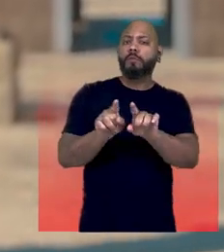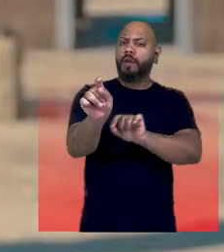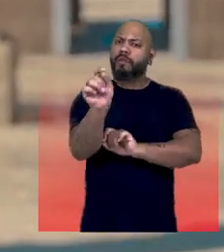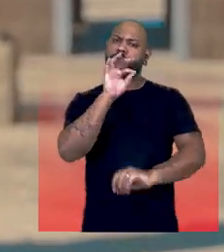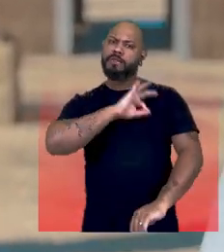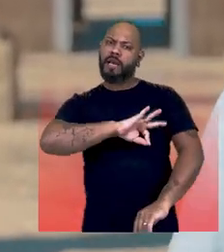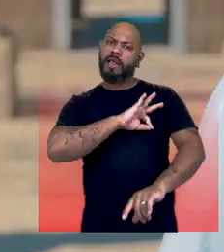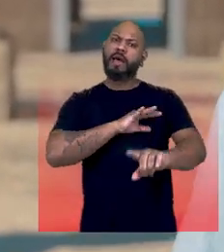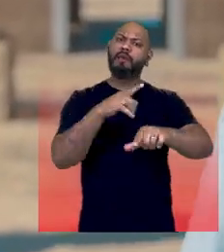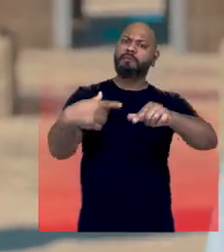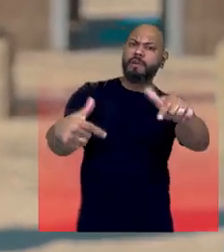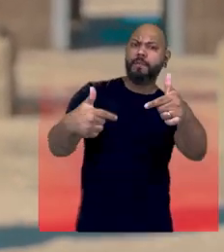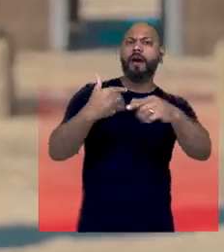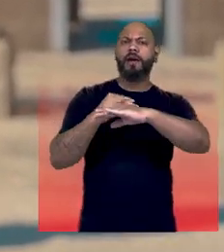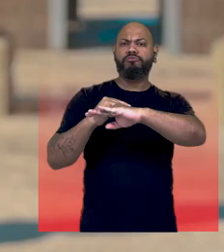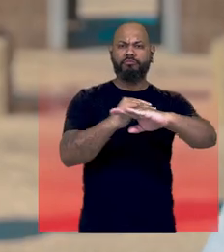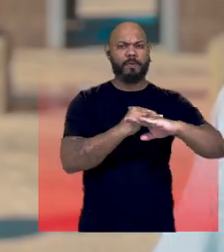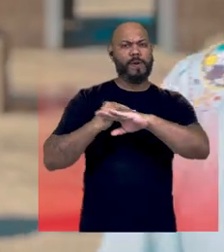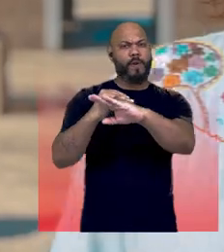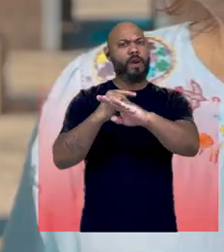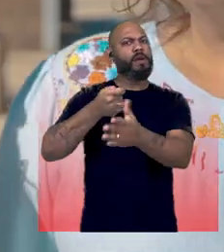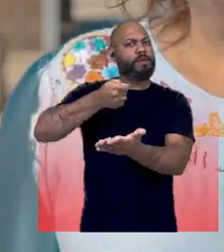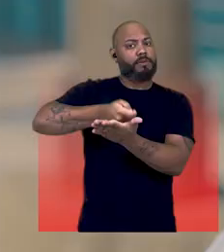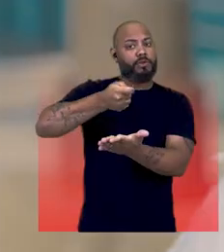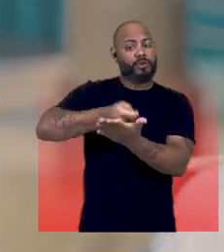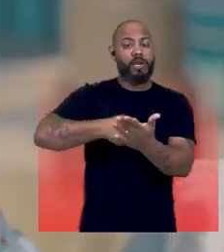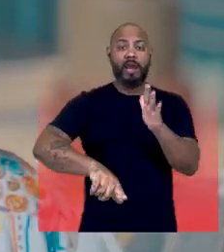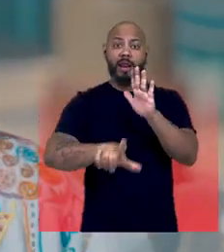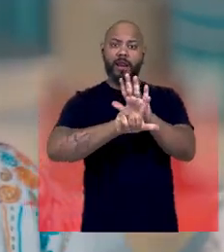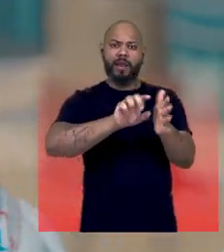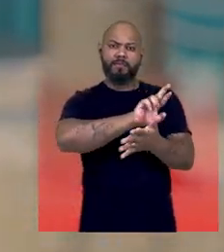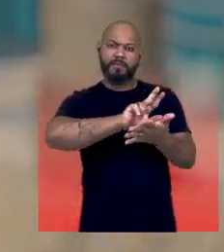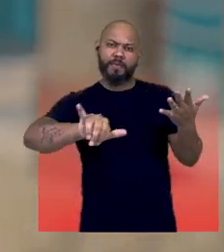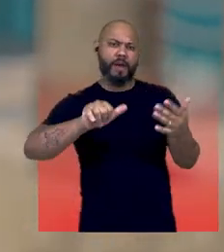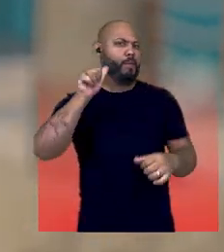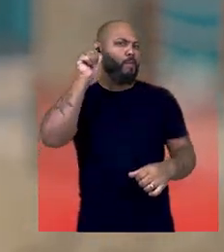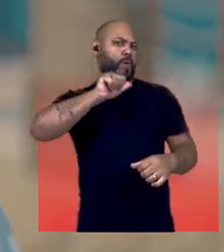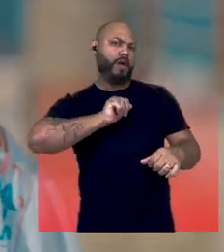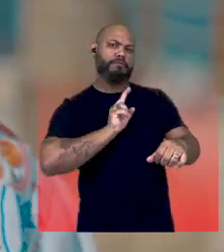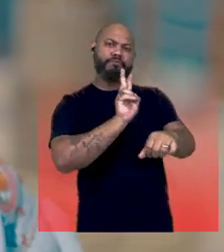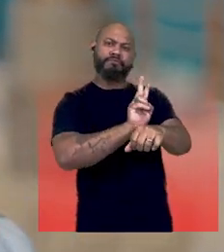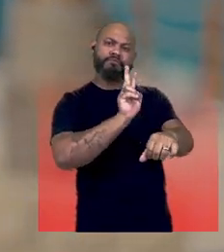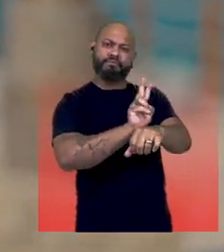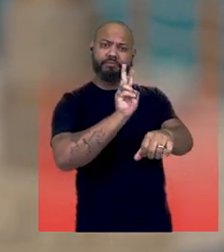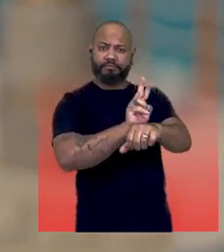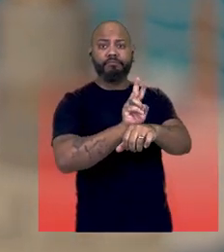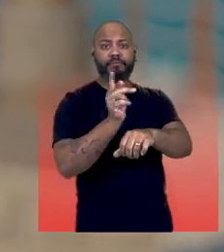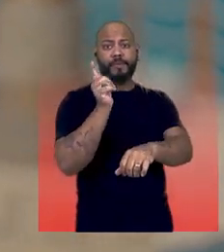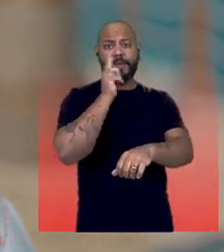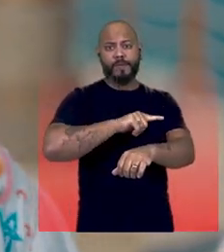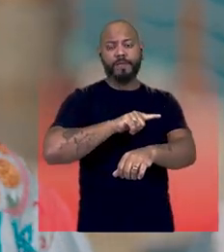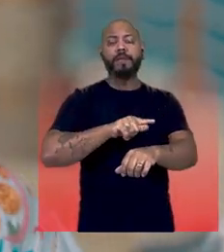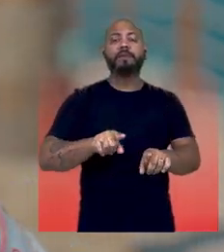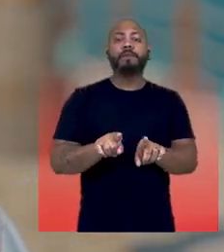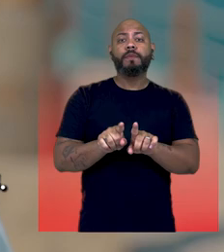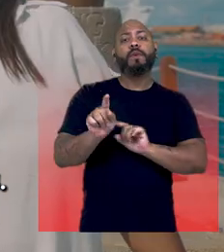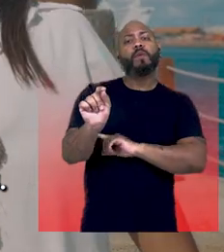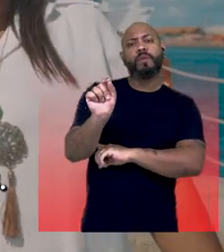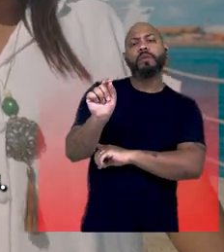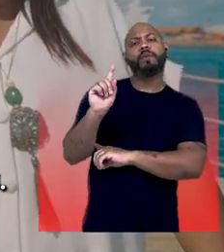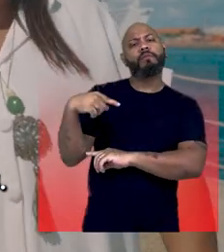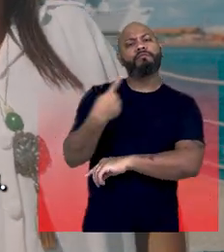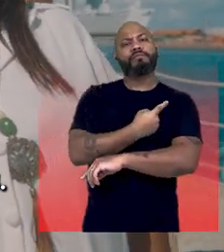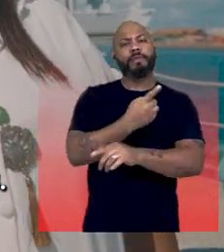na prática salário igual para trabalho igual. E leis como o Protocolo Violeta, que protege as mulheres contra a violência.